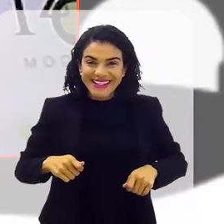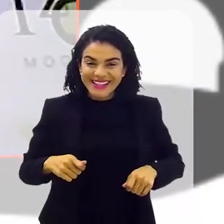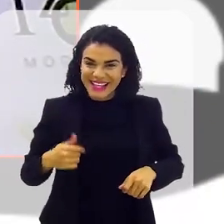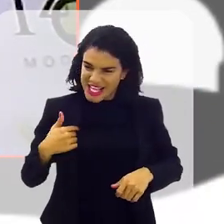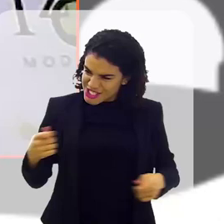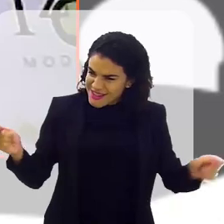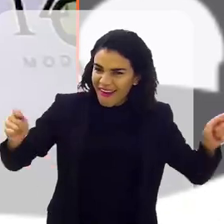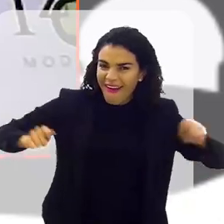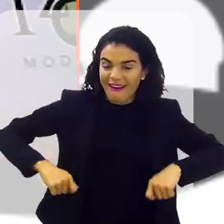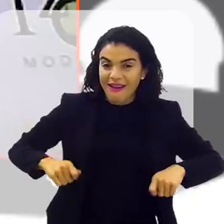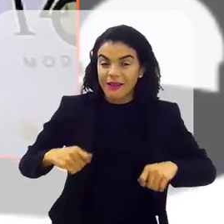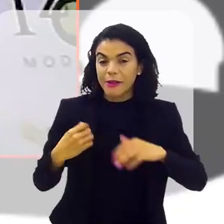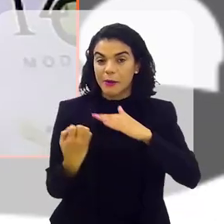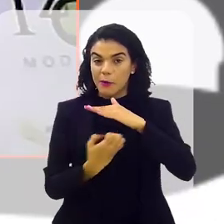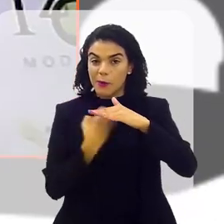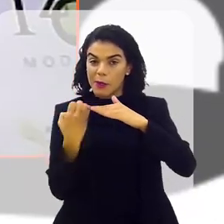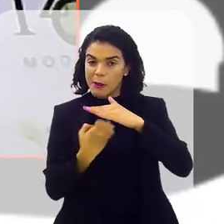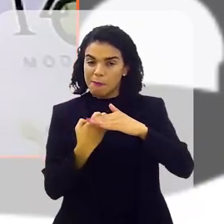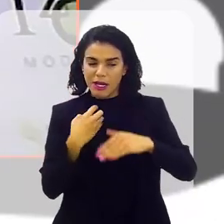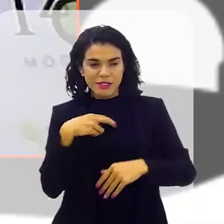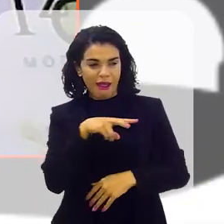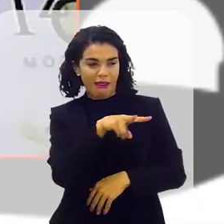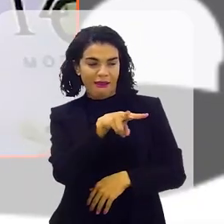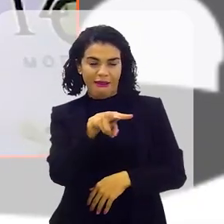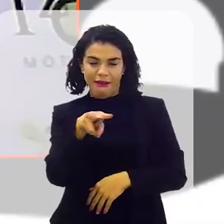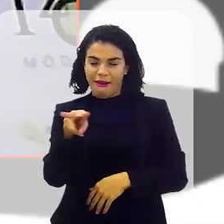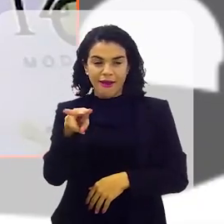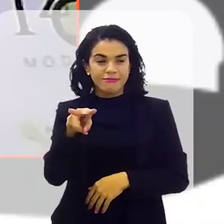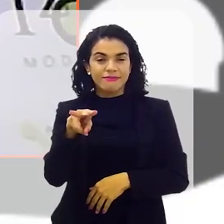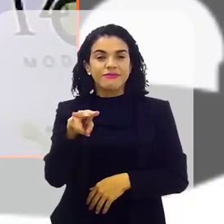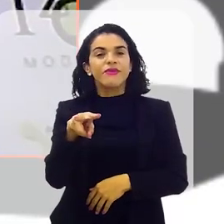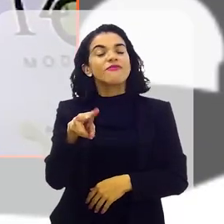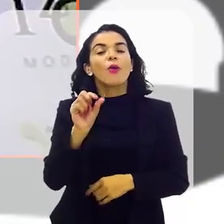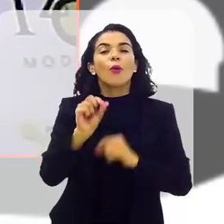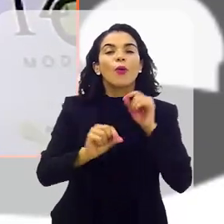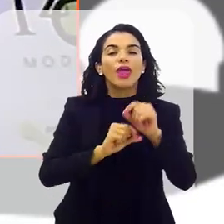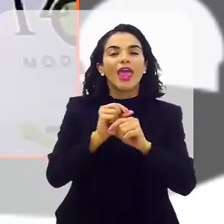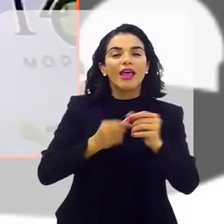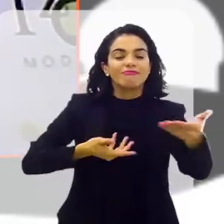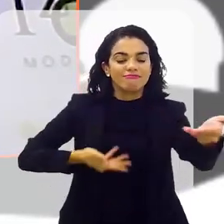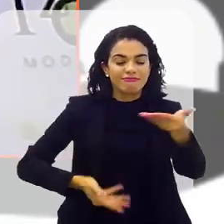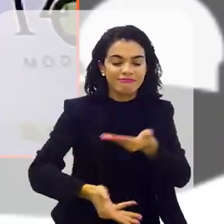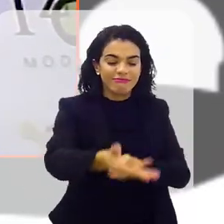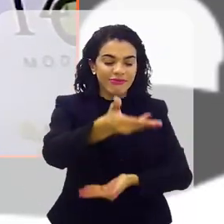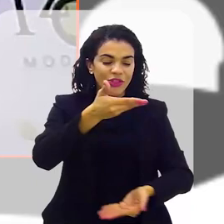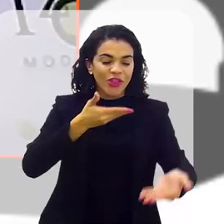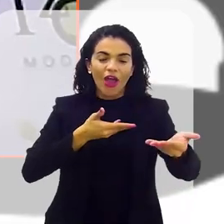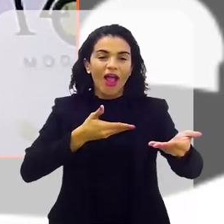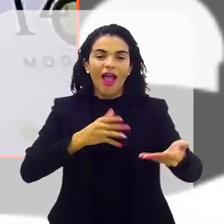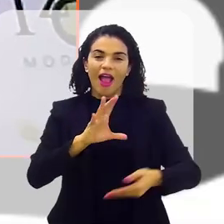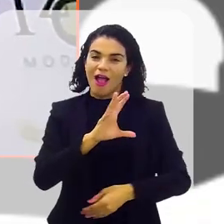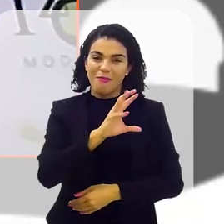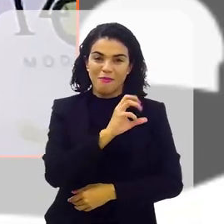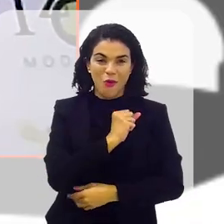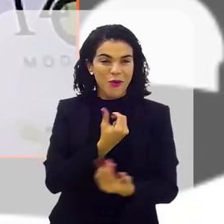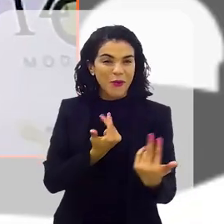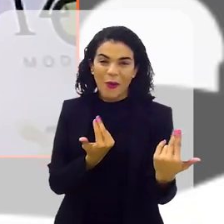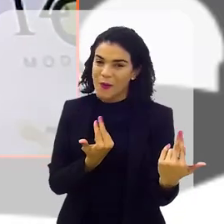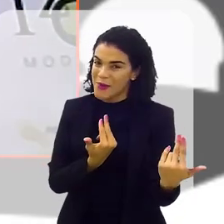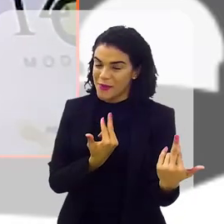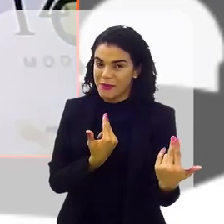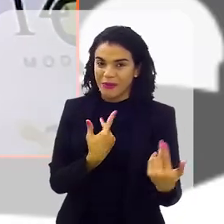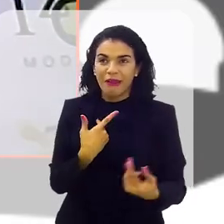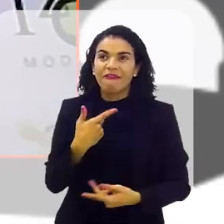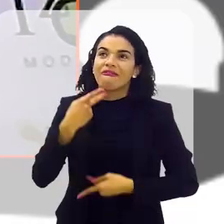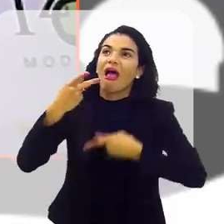é capaz e o empresário que tivesse a sensibilidade vai receber do amor que eu recebo que não tem